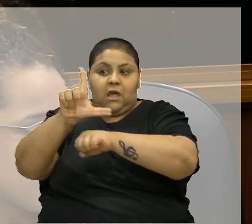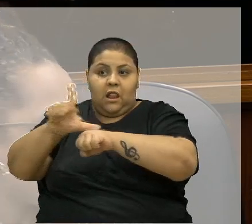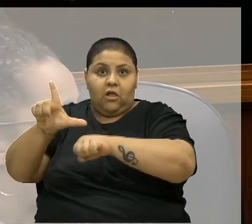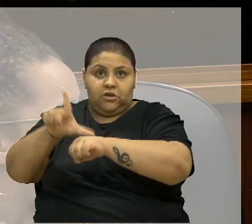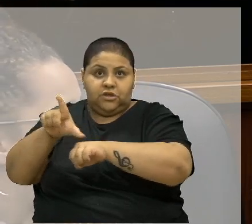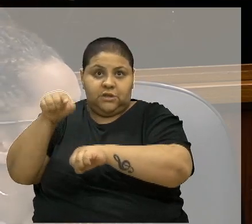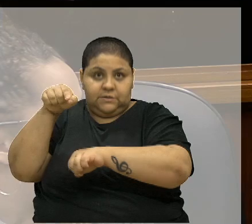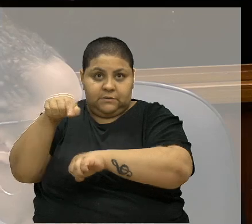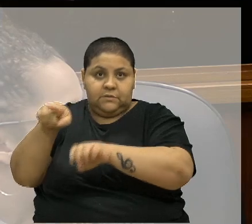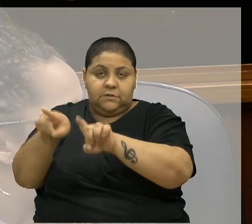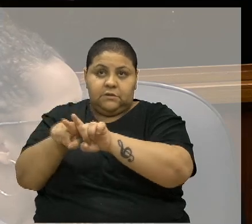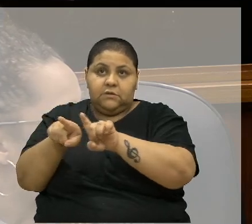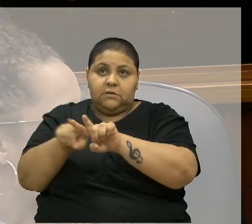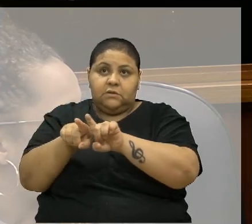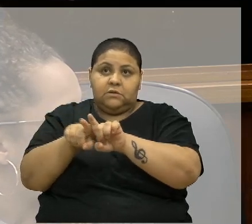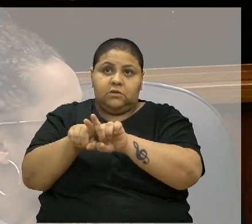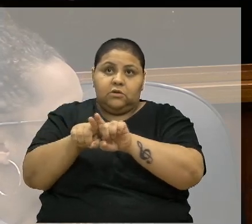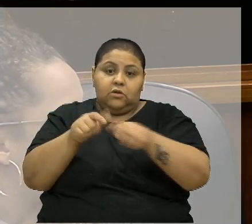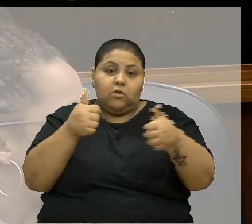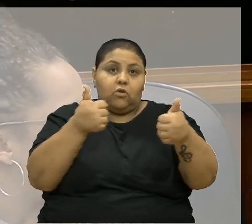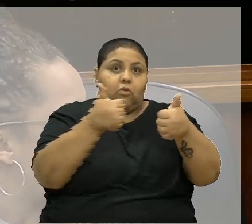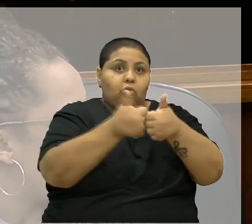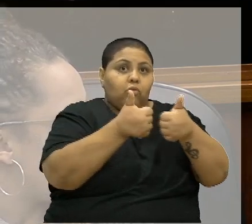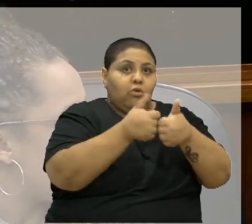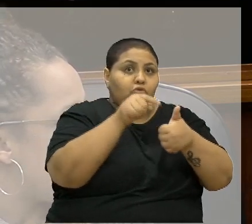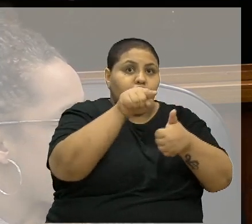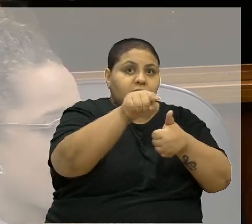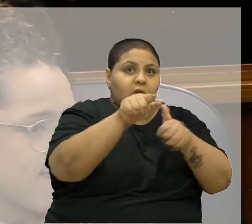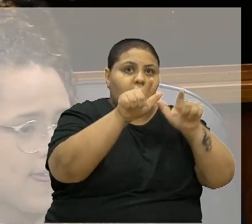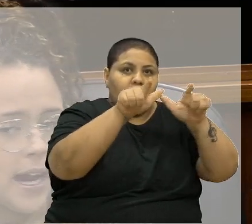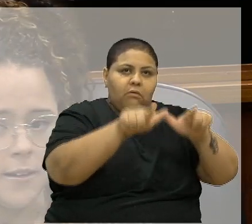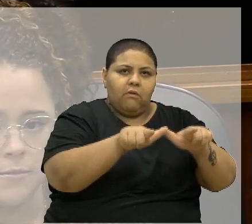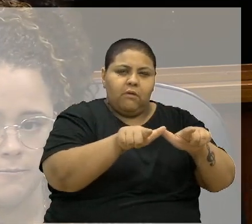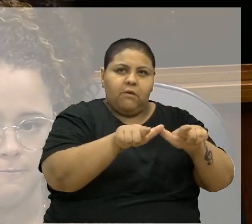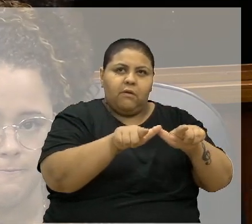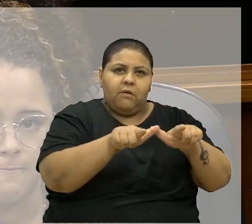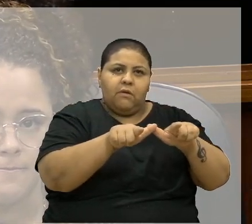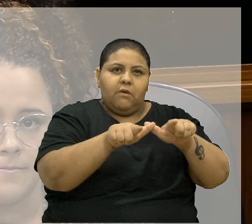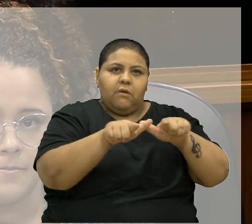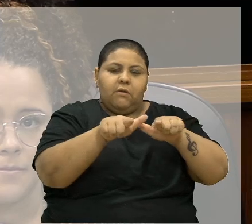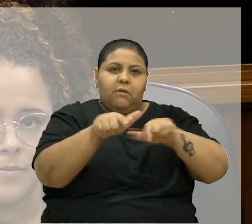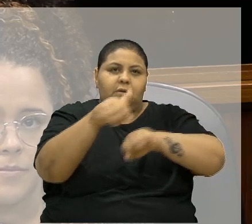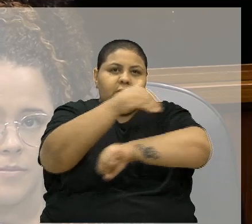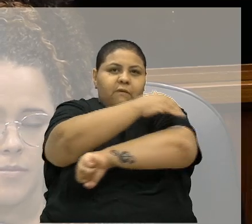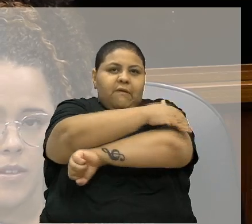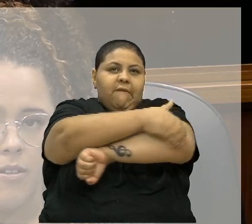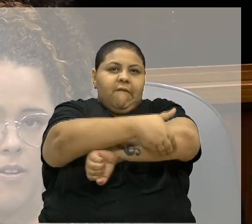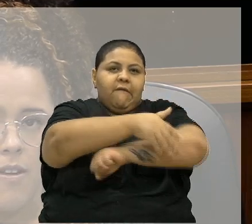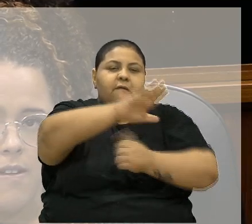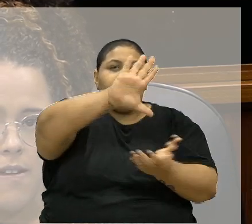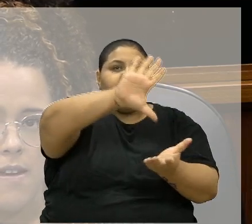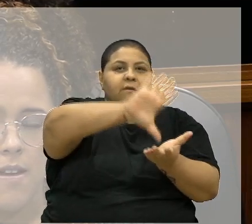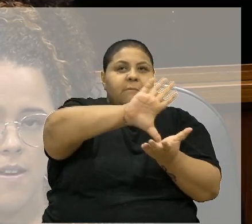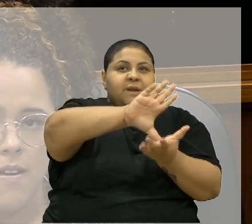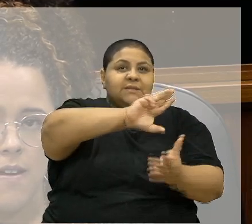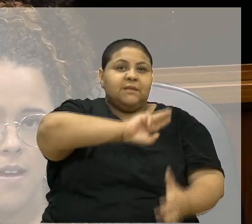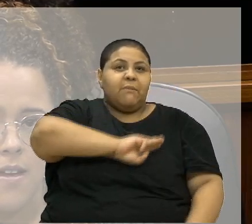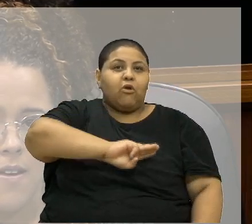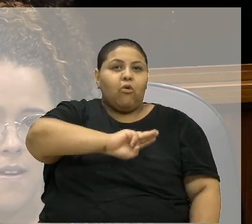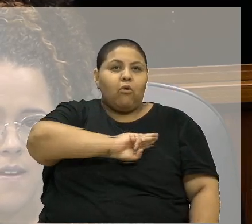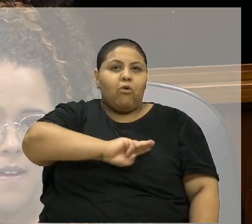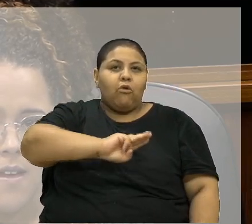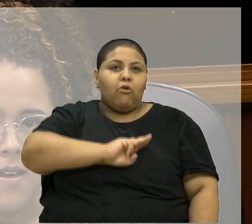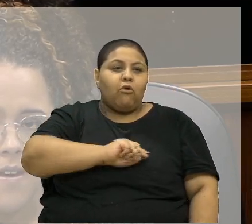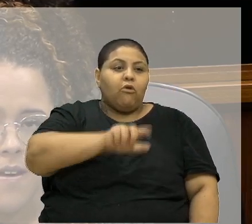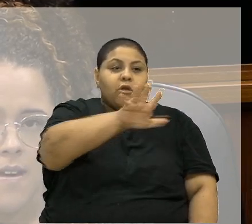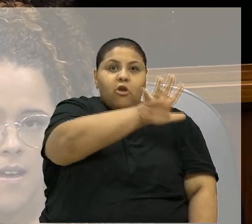Polo, exatamente ao lado do teu espaço, né? Até a esquina da Praça da Marco Polo, que é uma